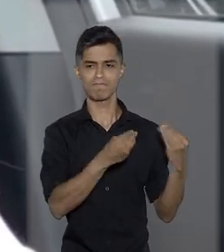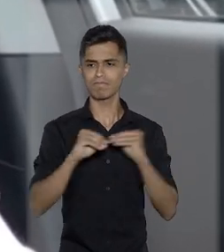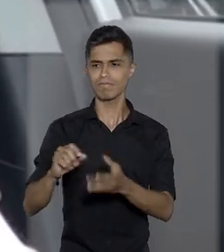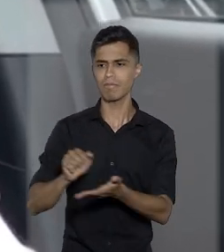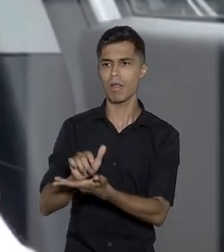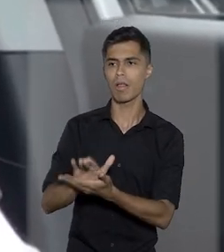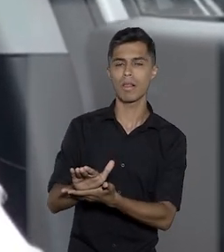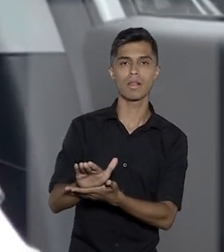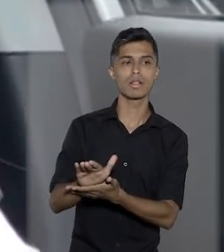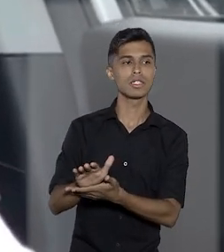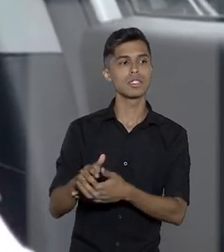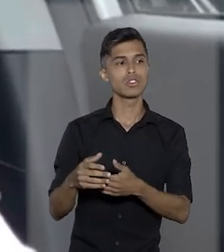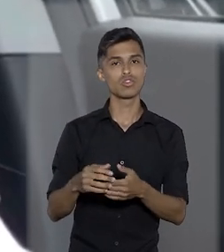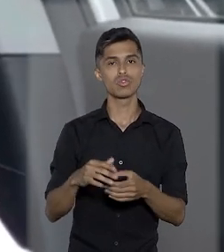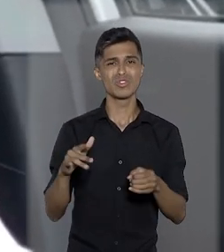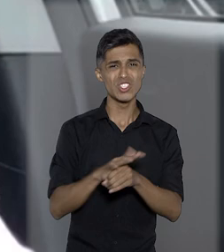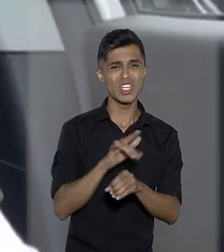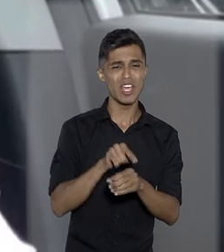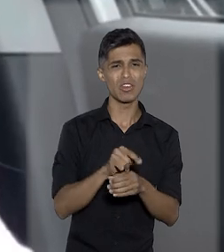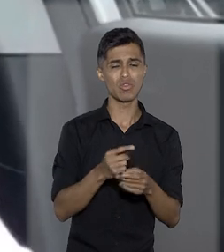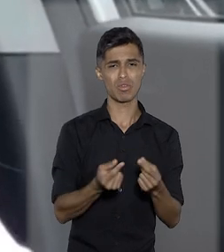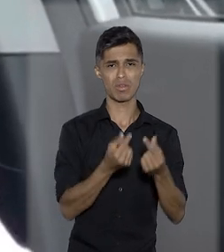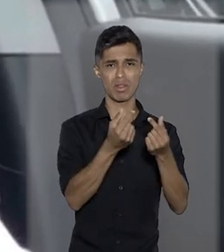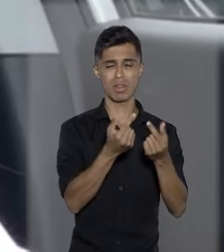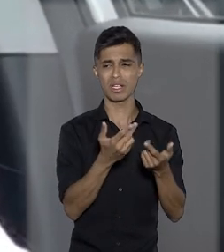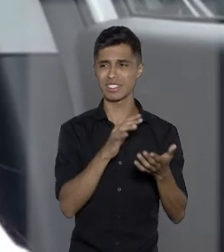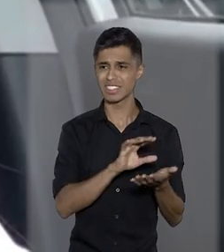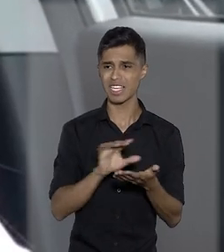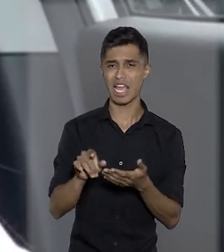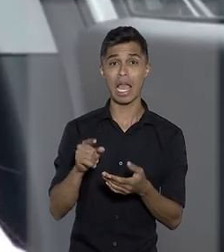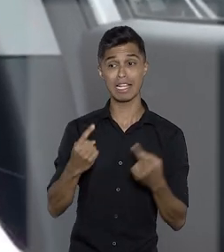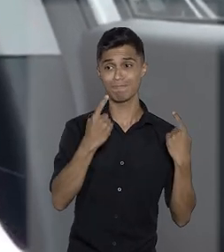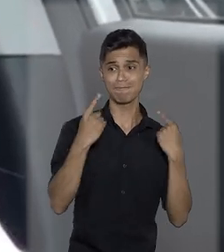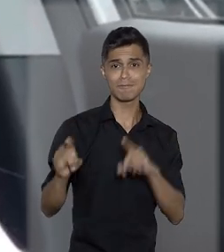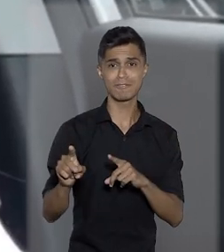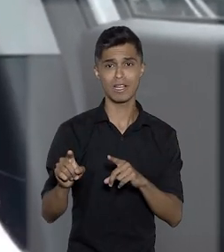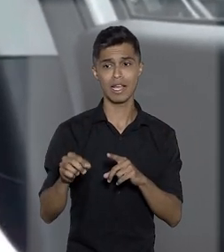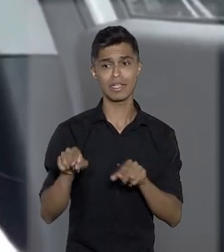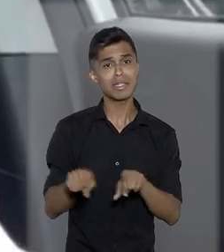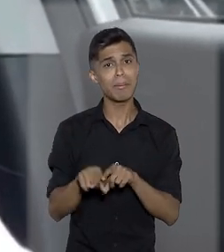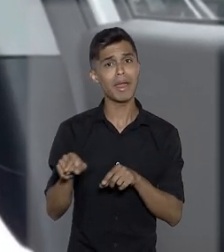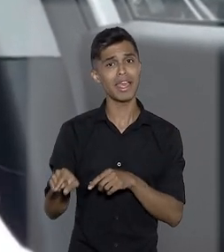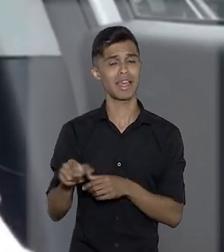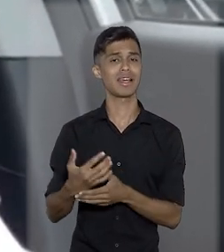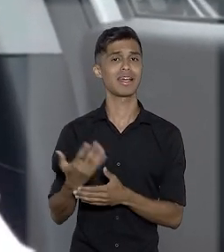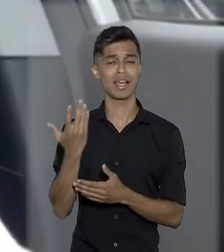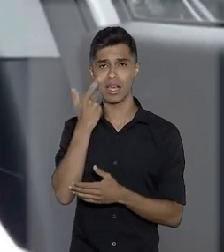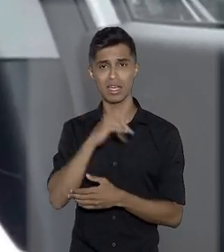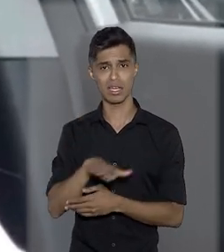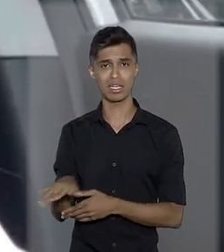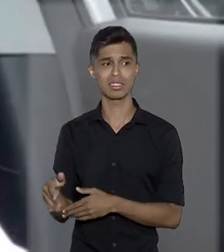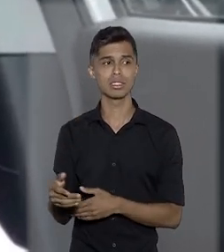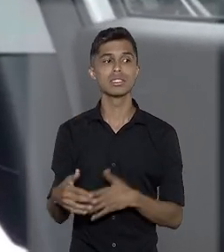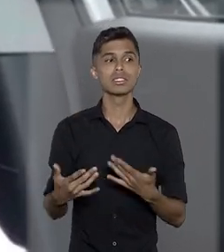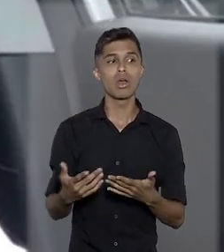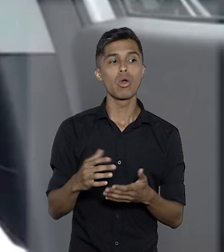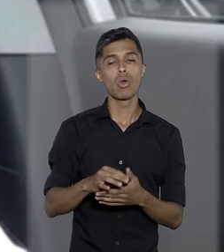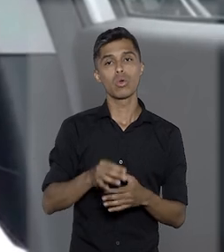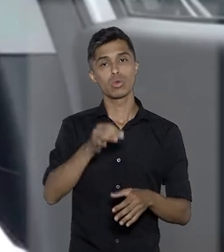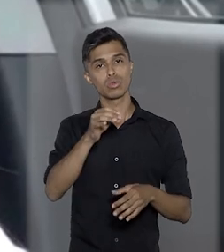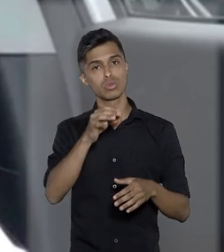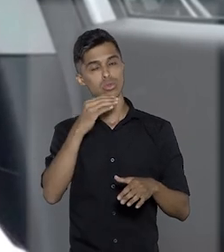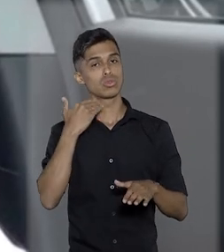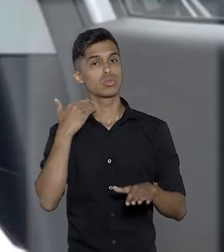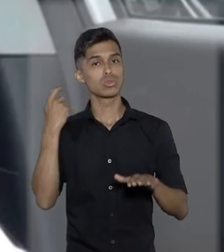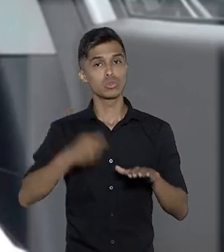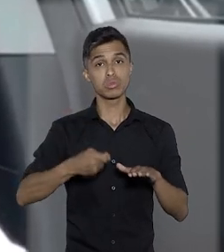multa tá ou nesse valor total acaba atingindo de forma indireta a criança então Aí cabe o juiz no